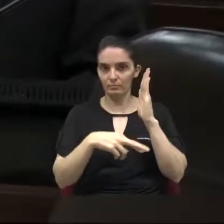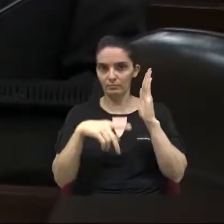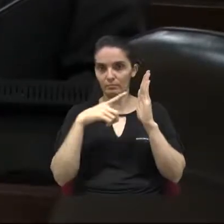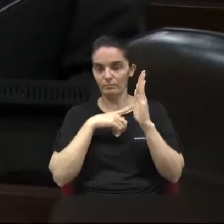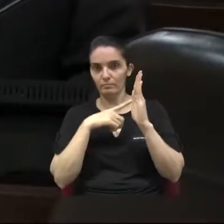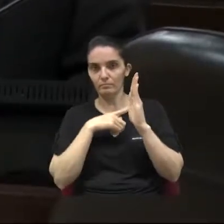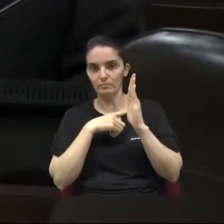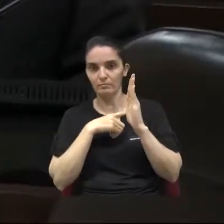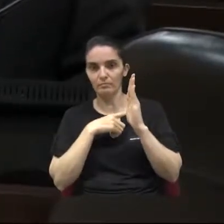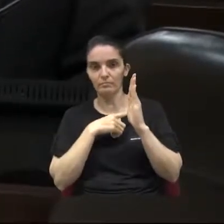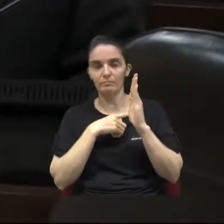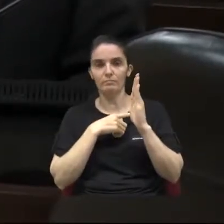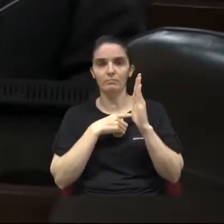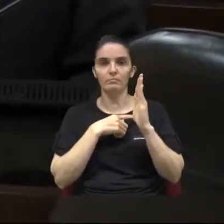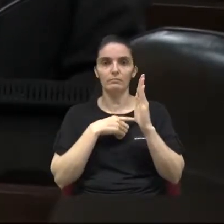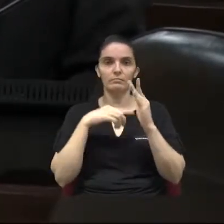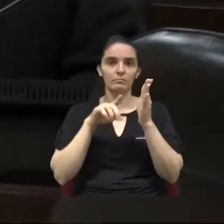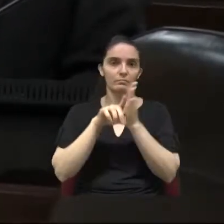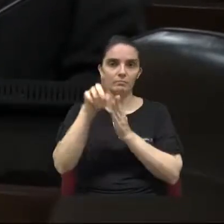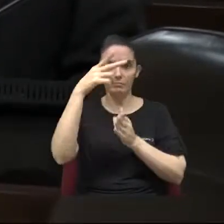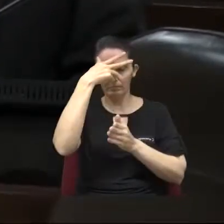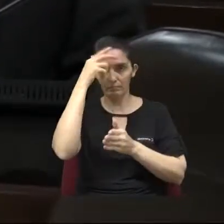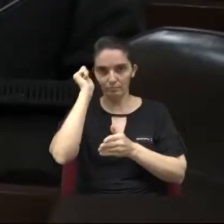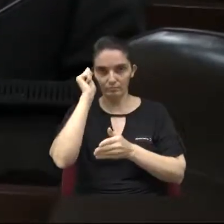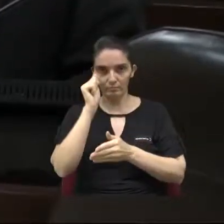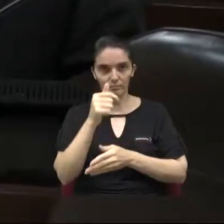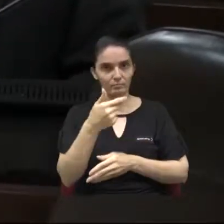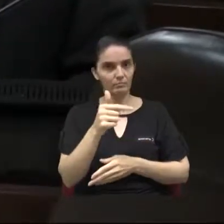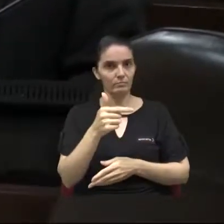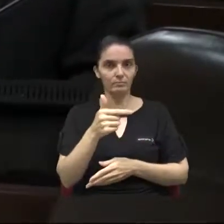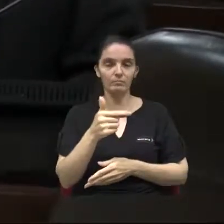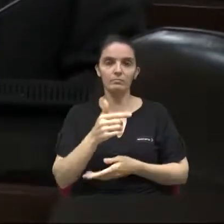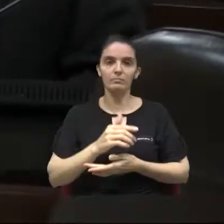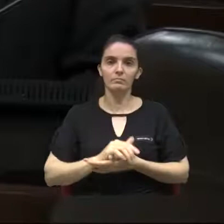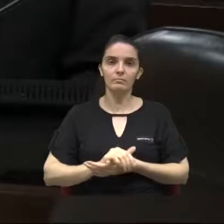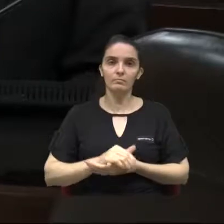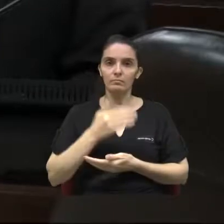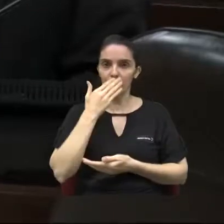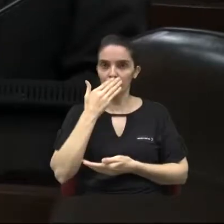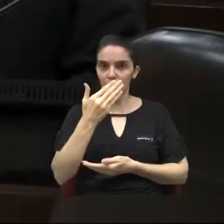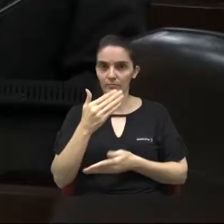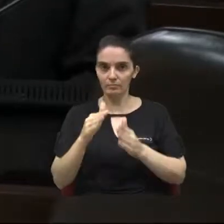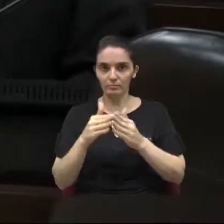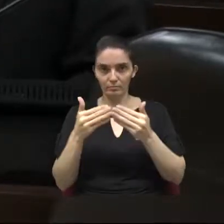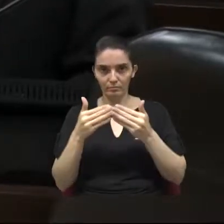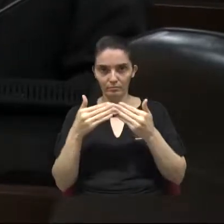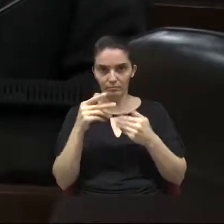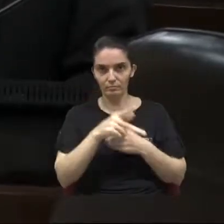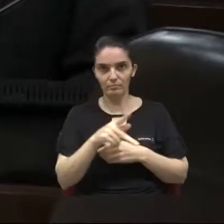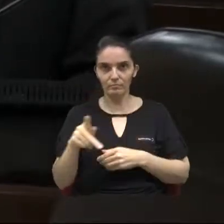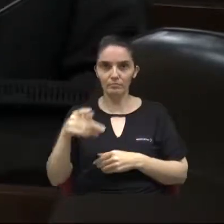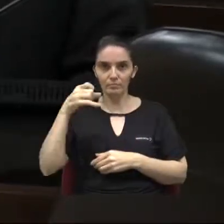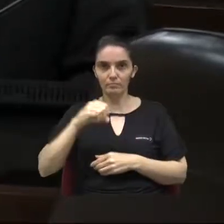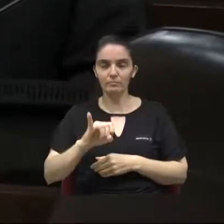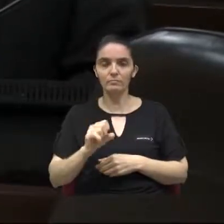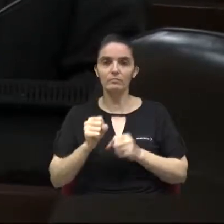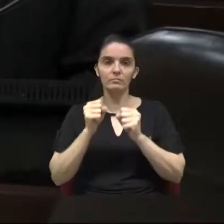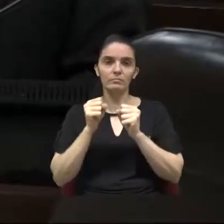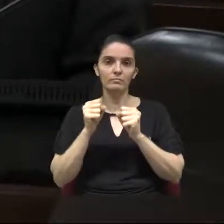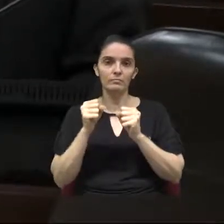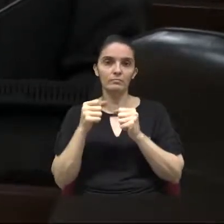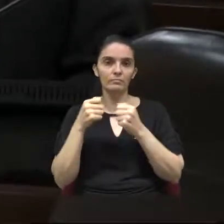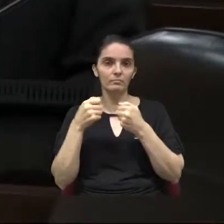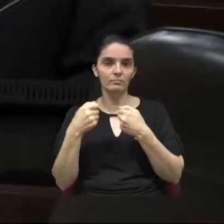dos requerimentos. Como ele não estará no expediente de hoje, peço para que o presidente verifique se há necessidade de anuência